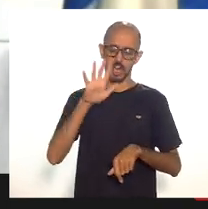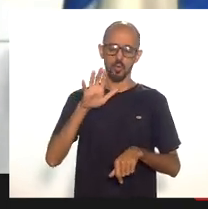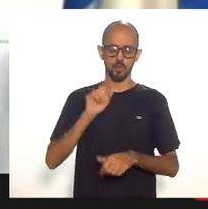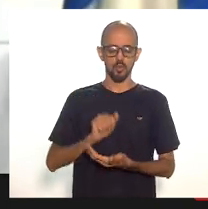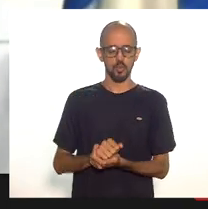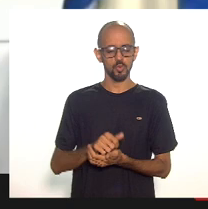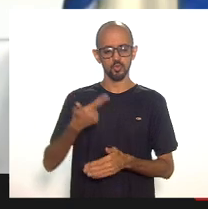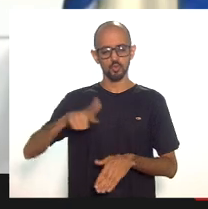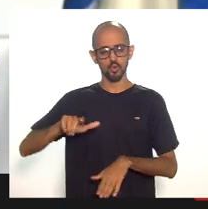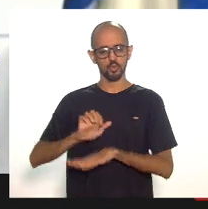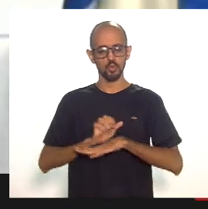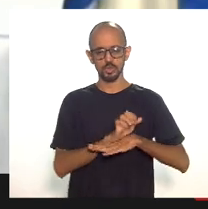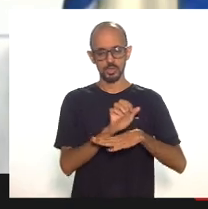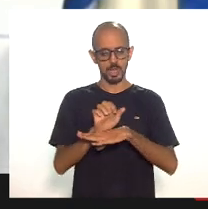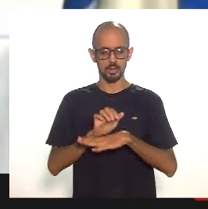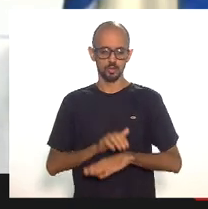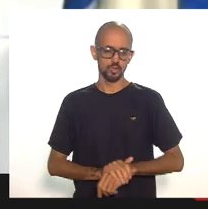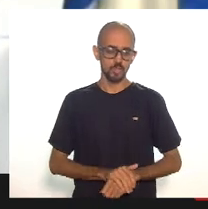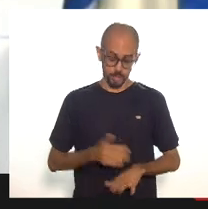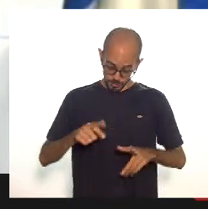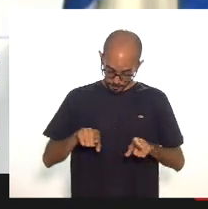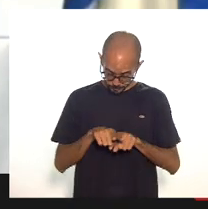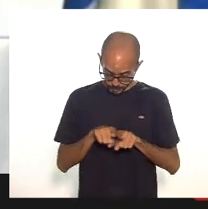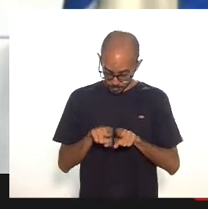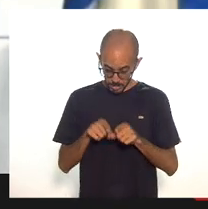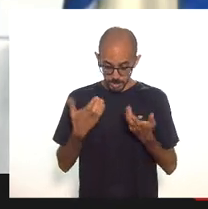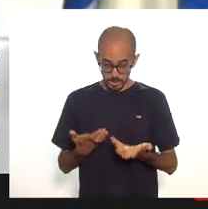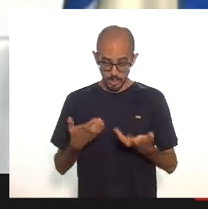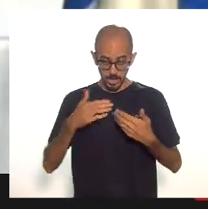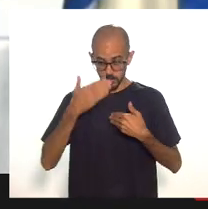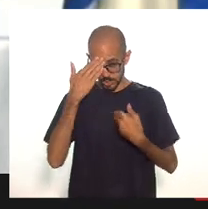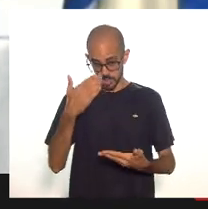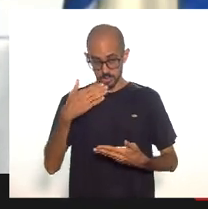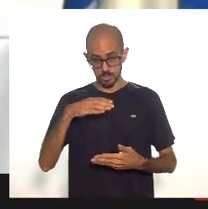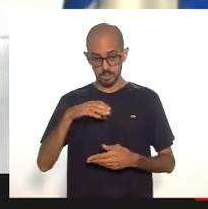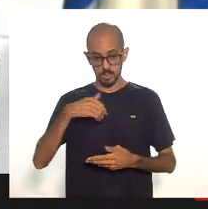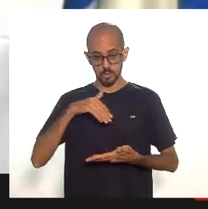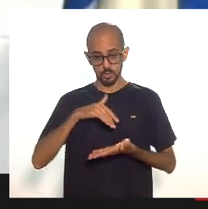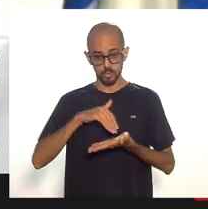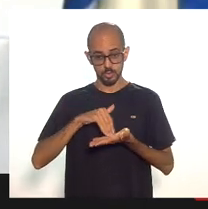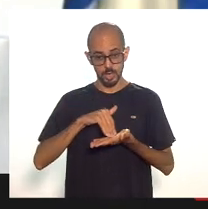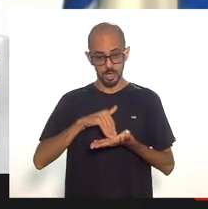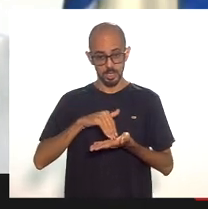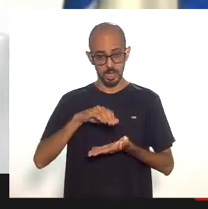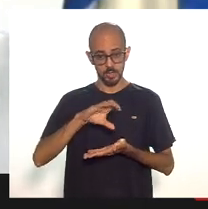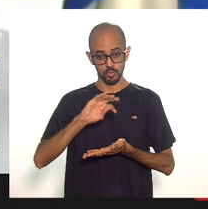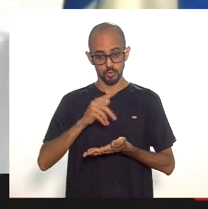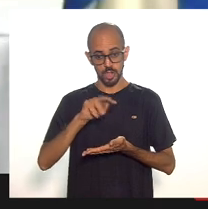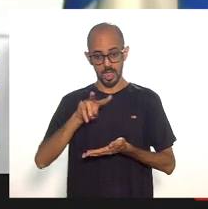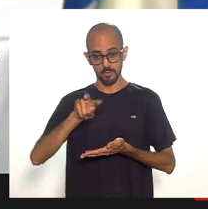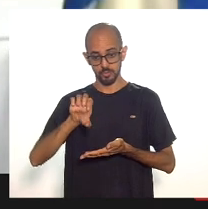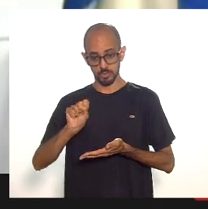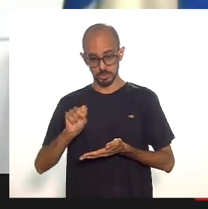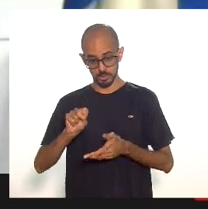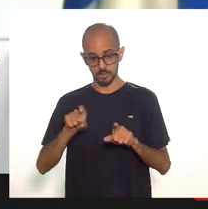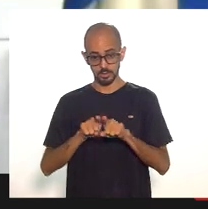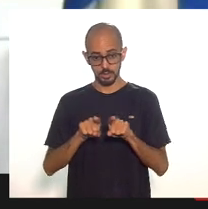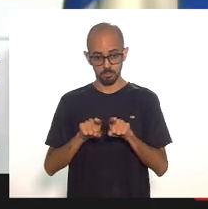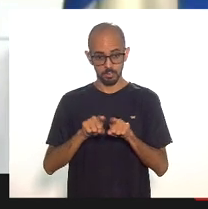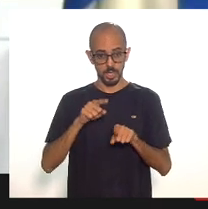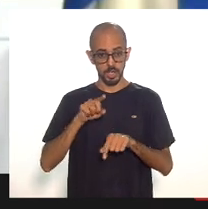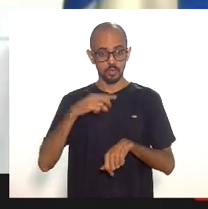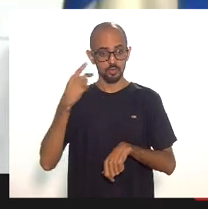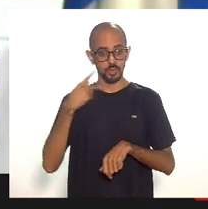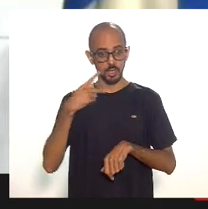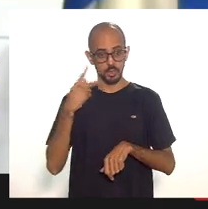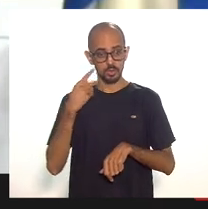da federação. Queria também deixar meu agradecimento ao secretário Chaves aí pelo trabalho e aos vereadores e deputados